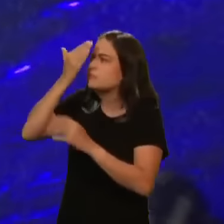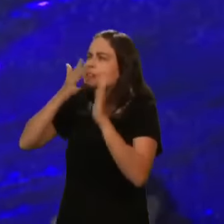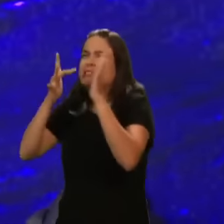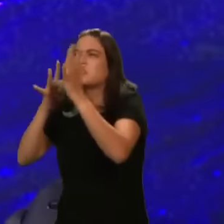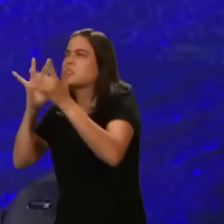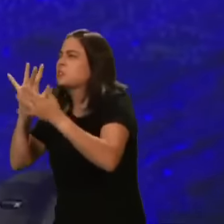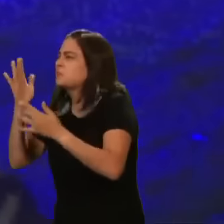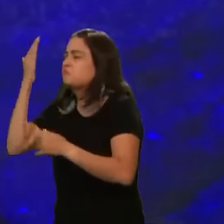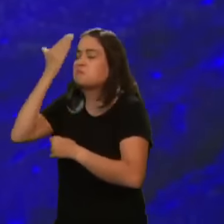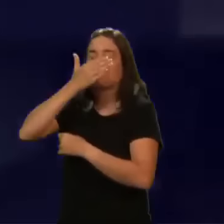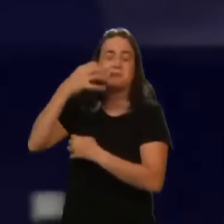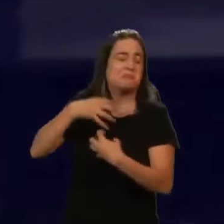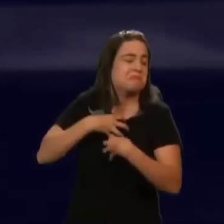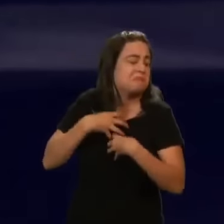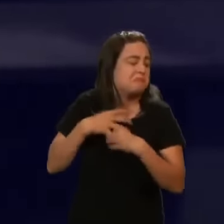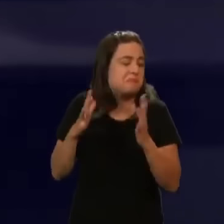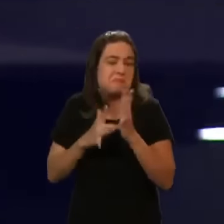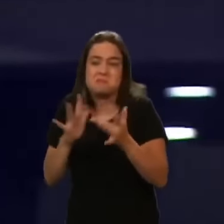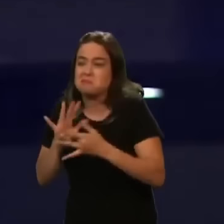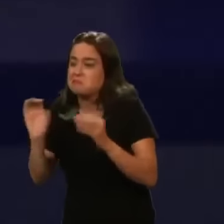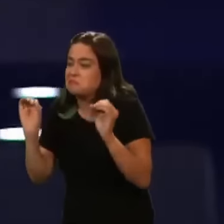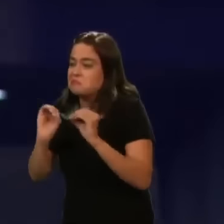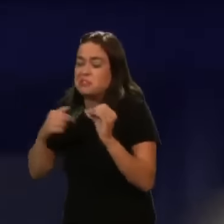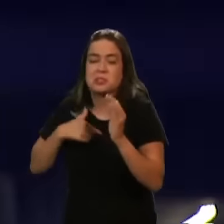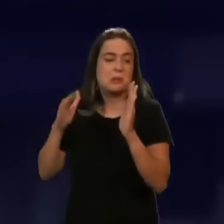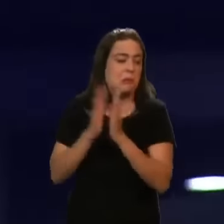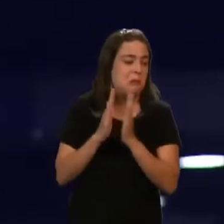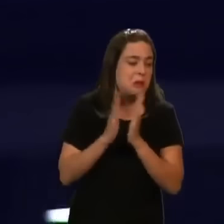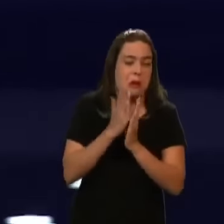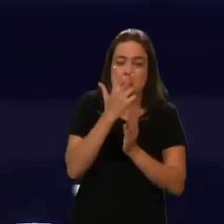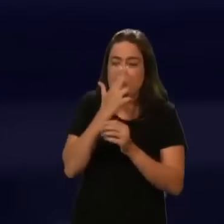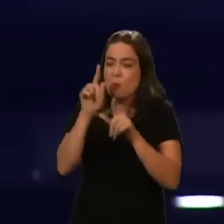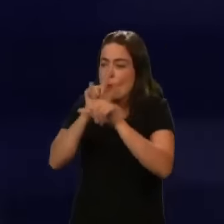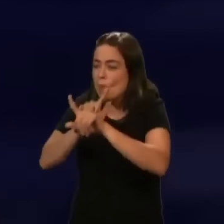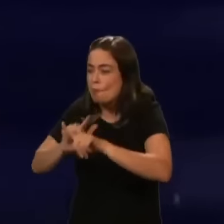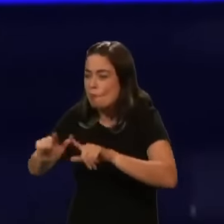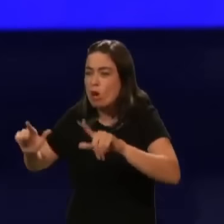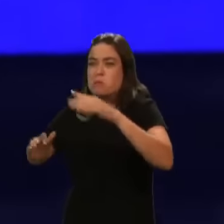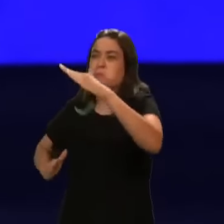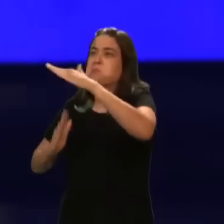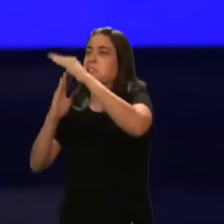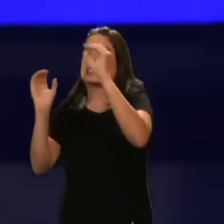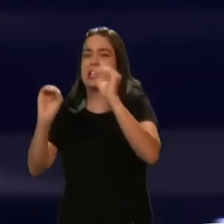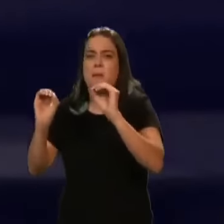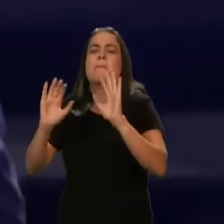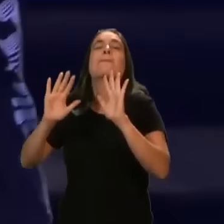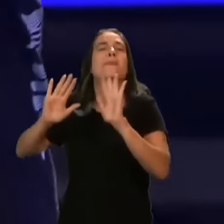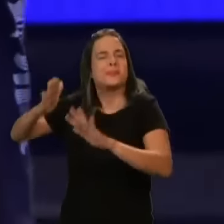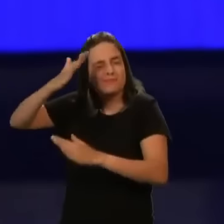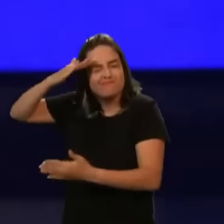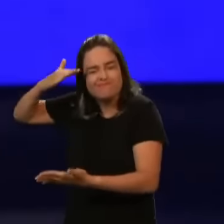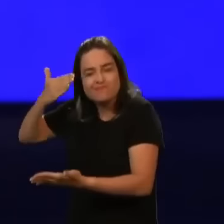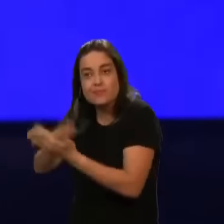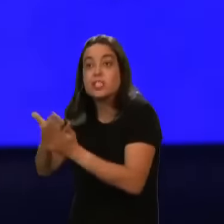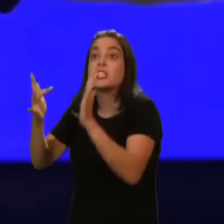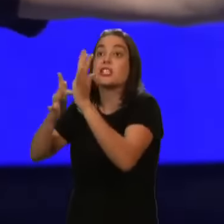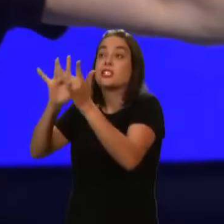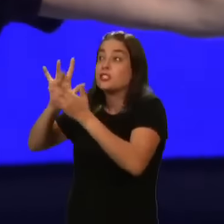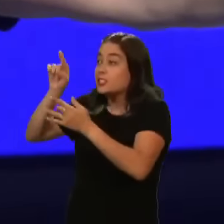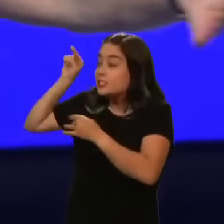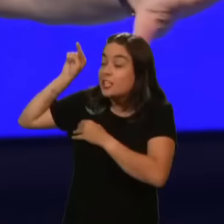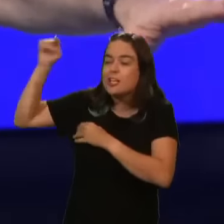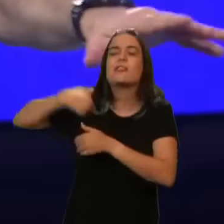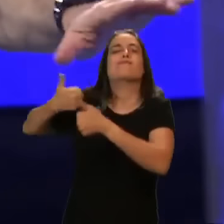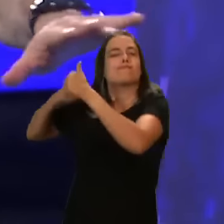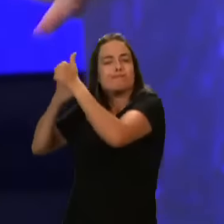não estou vendo Jesus, eu não estou sentindo Jesus. Eu oro, parece que a minha oração não passa do teto, mas eu sei que Ele está indo aqui, e eu sei que